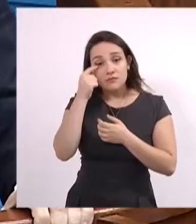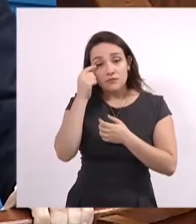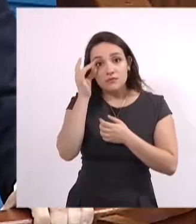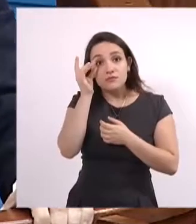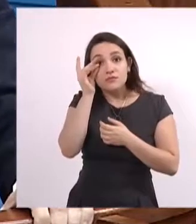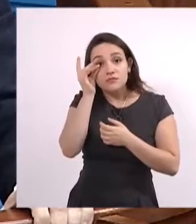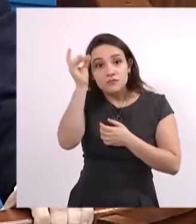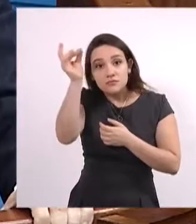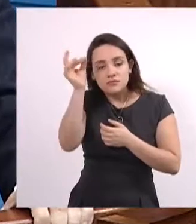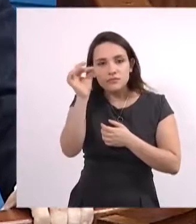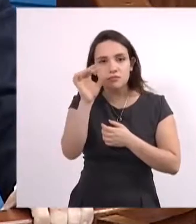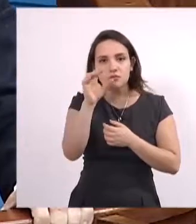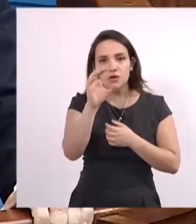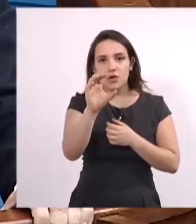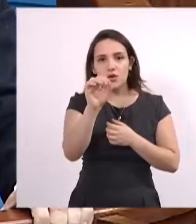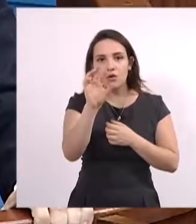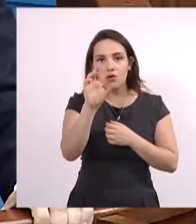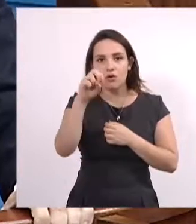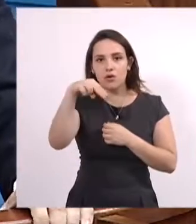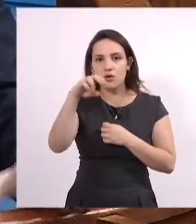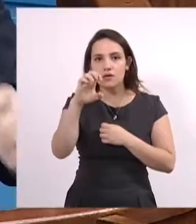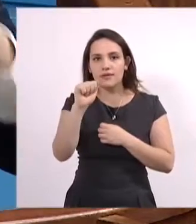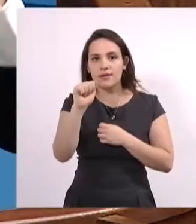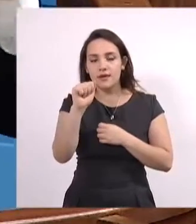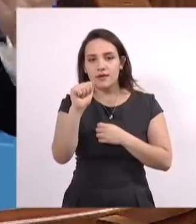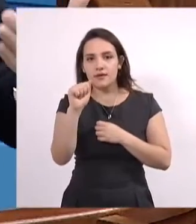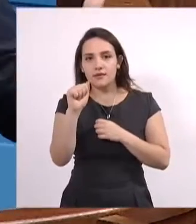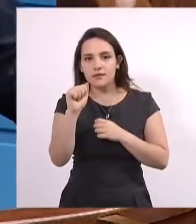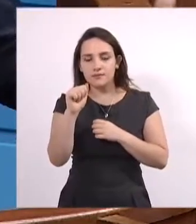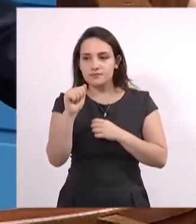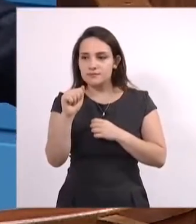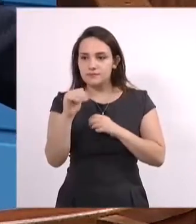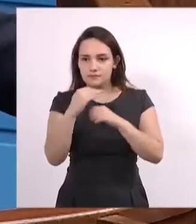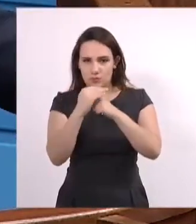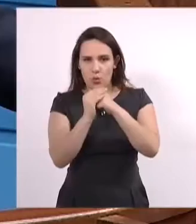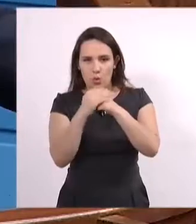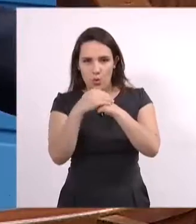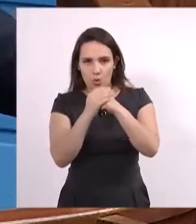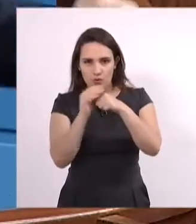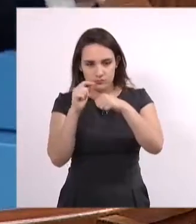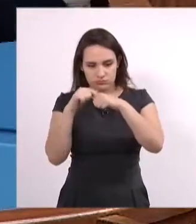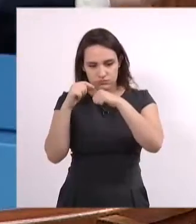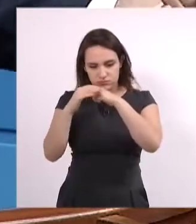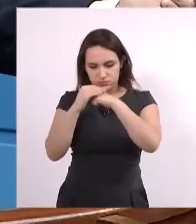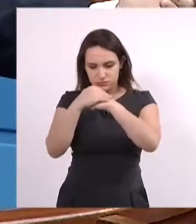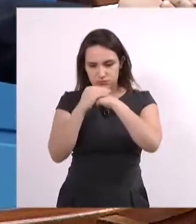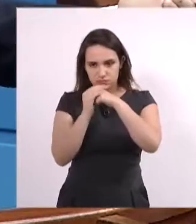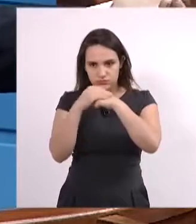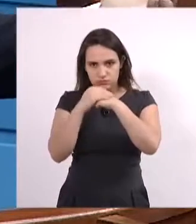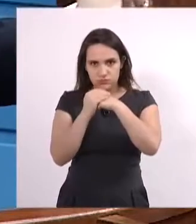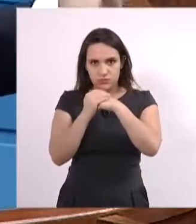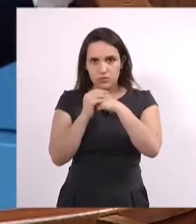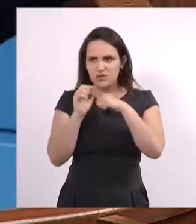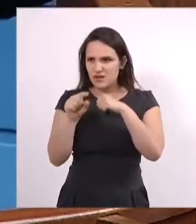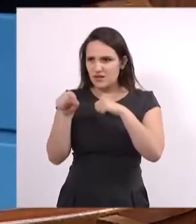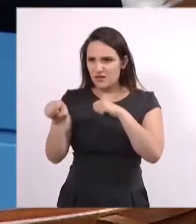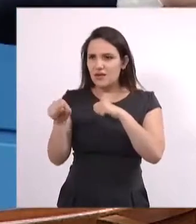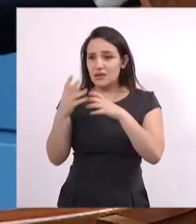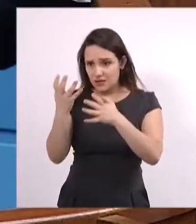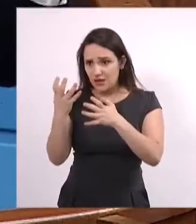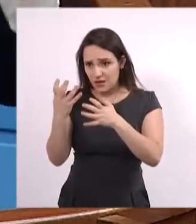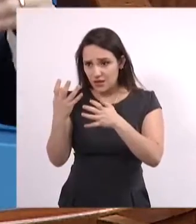pequeno tecido, e a família tem um preconceito, tem dúvidas,